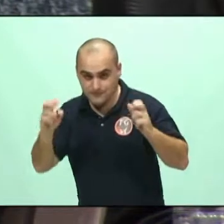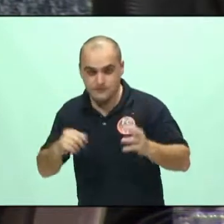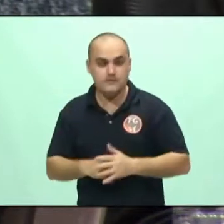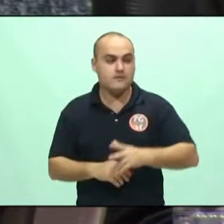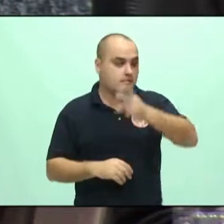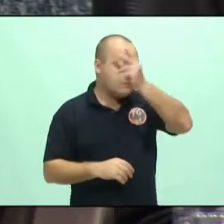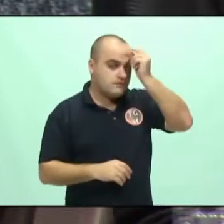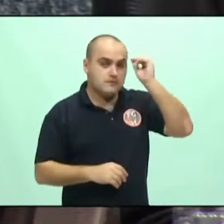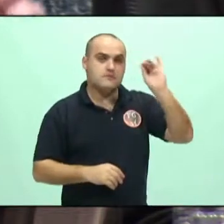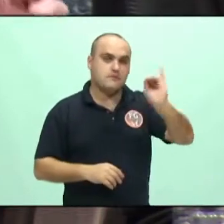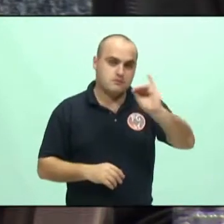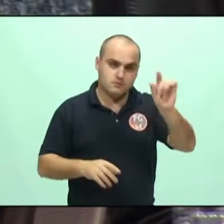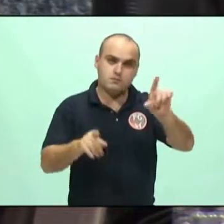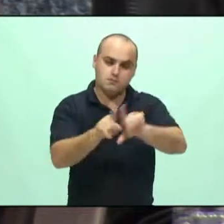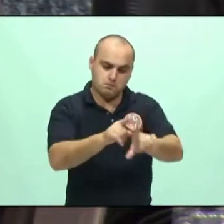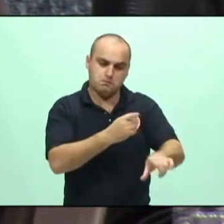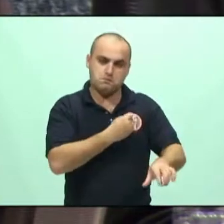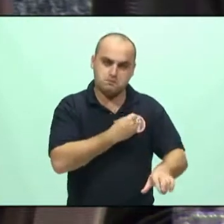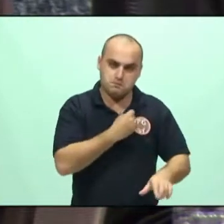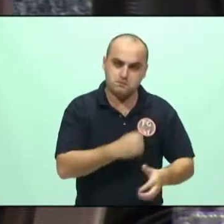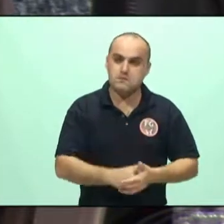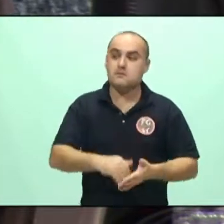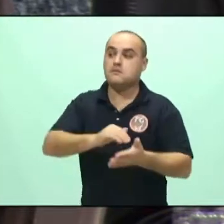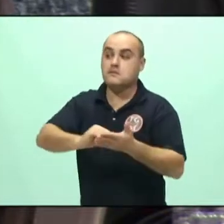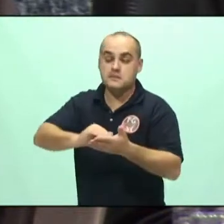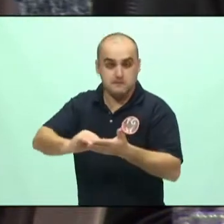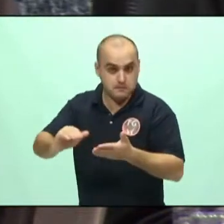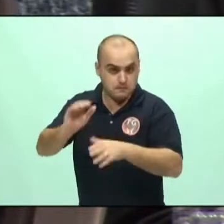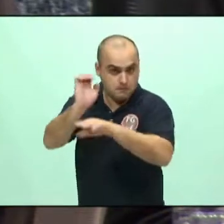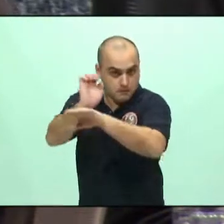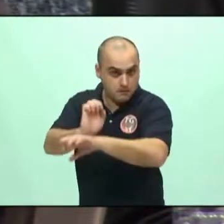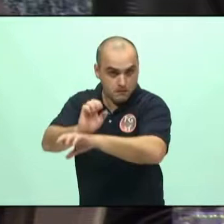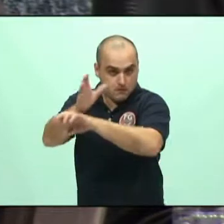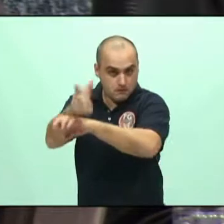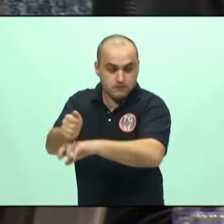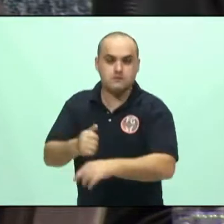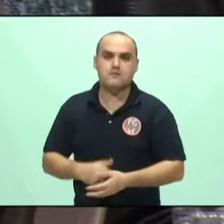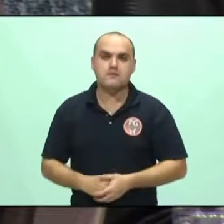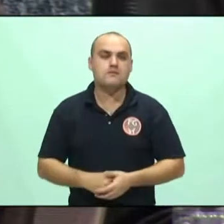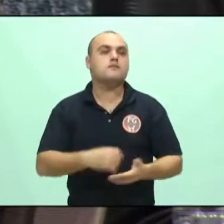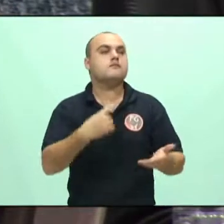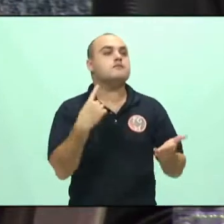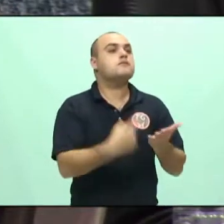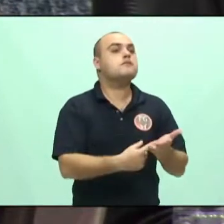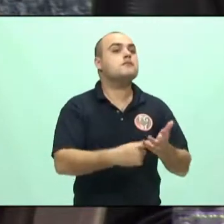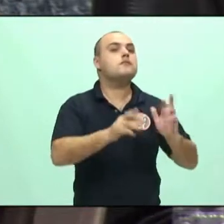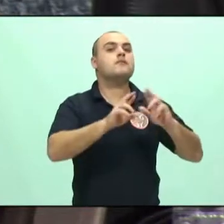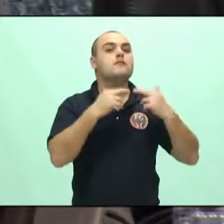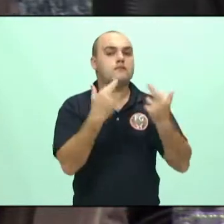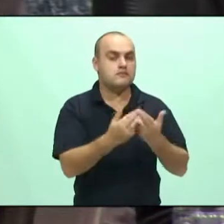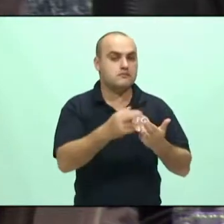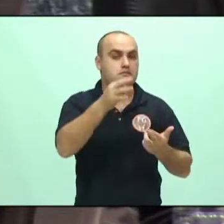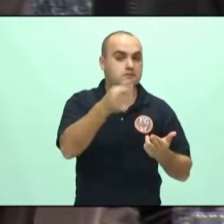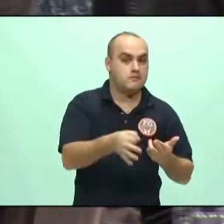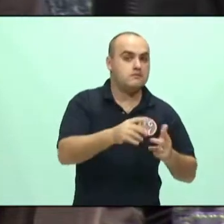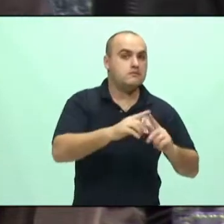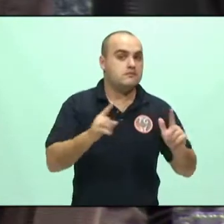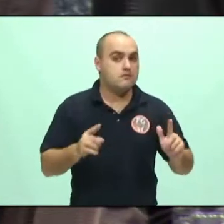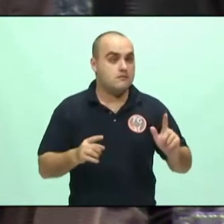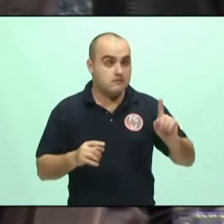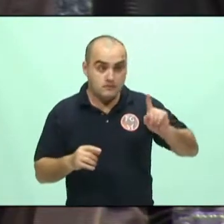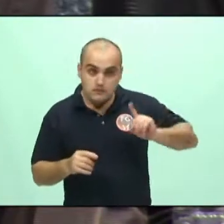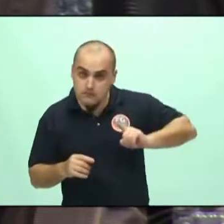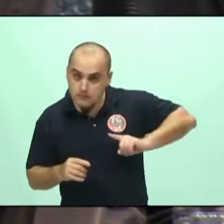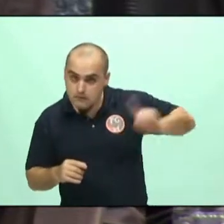Itajaí também diversas autoridades secretário de estado quando terminou Ah vamos marcar a próxima reunião de sim vamos marcar a próxima mas dessa vez lá